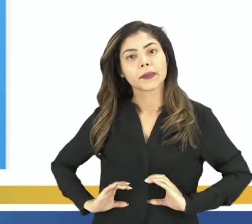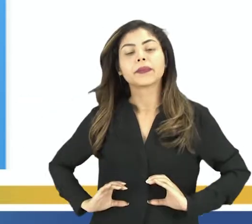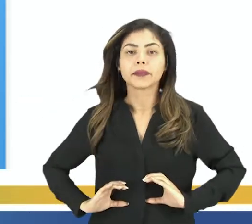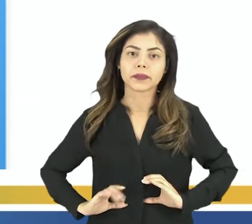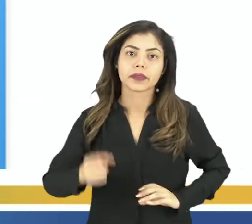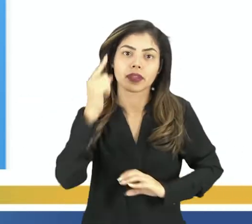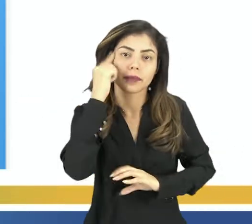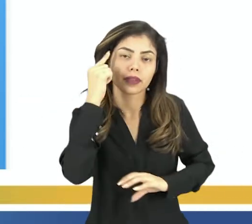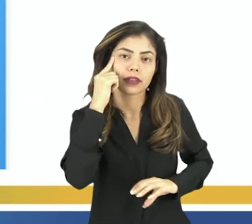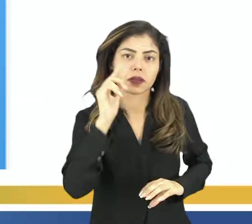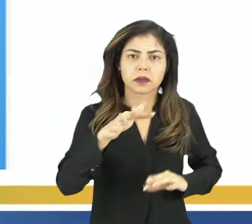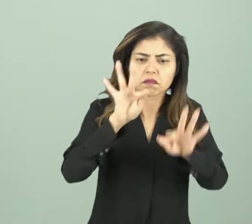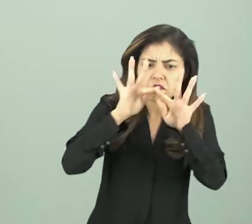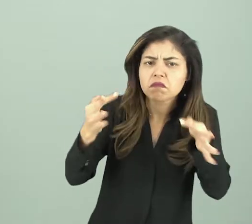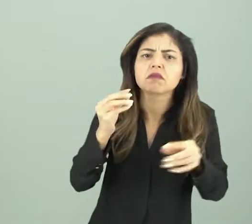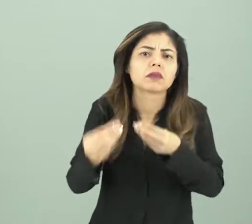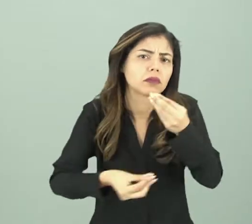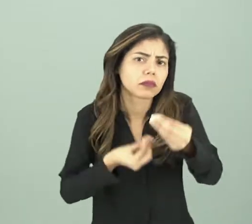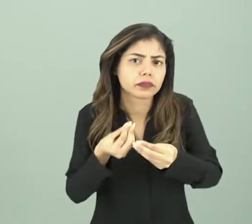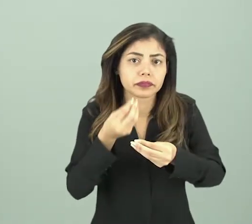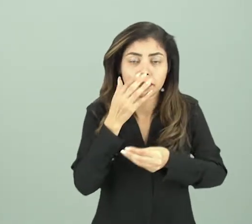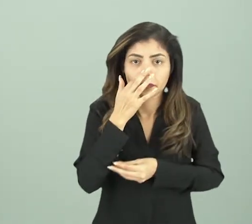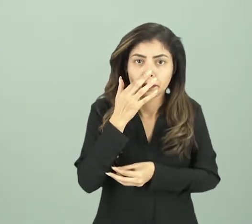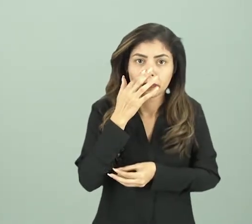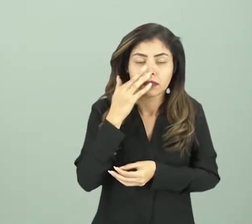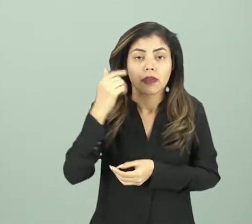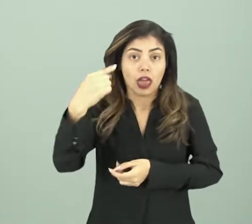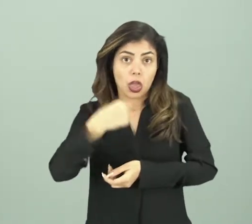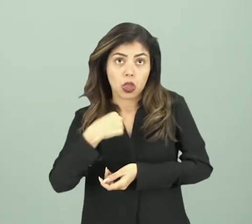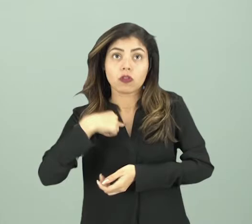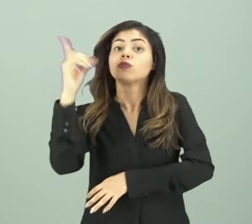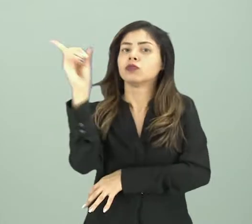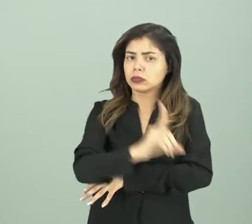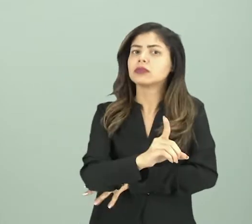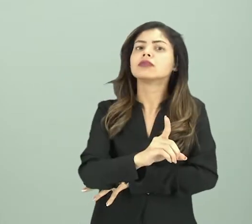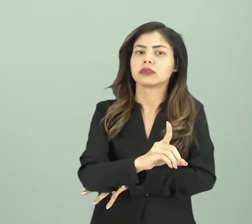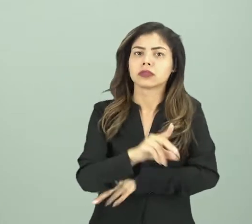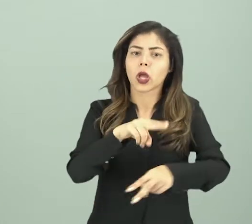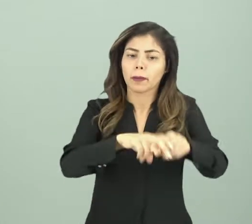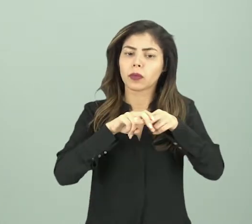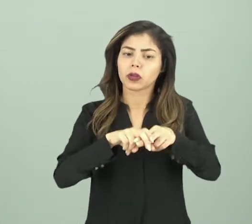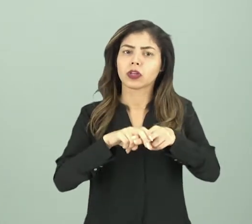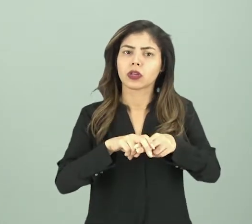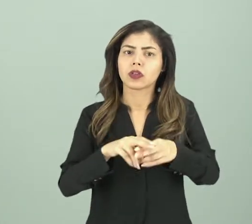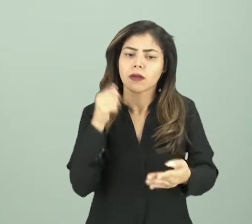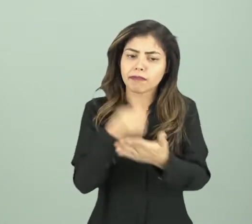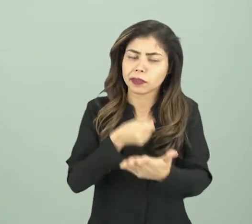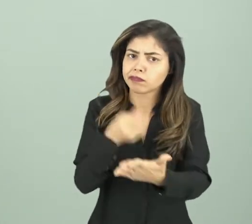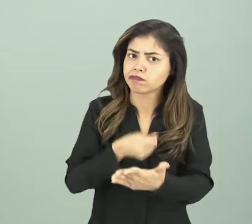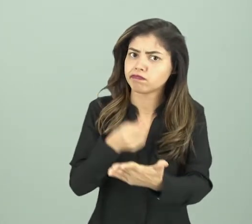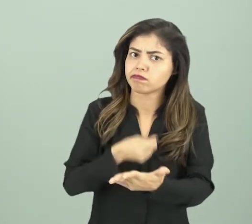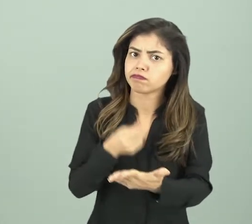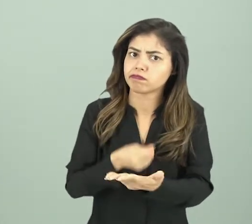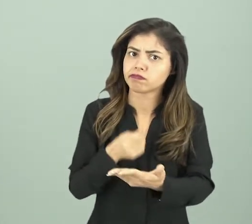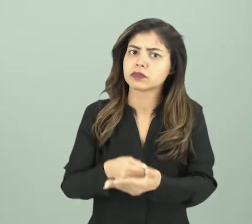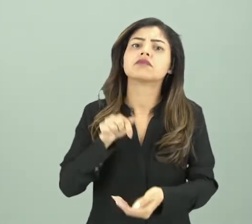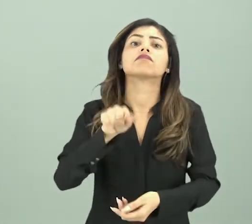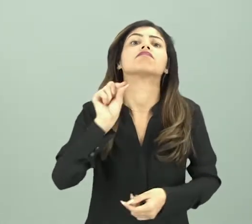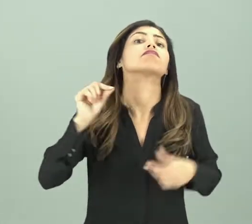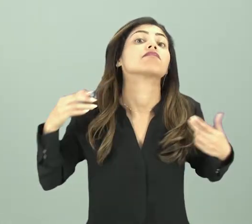é pensada simplesmente como eu tenho direitos e por isso eu devo cobrar de